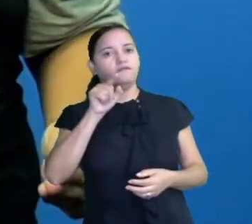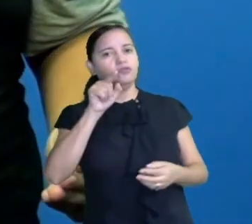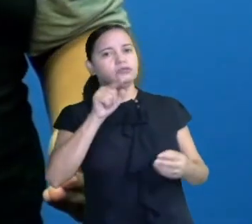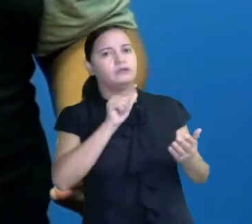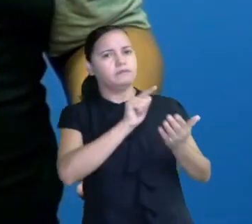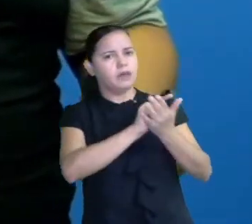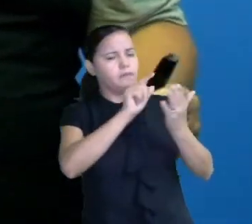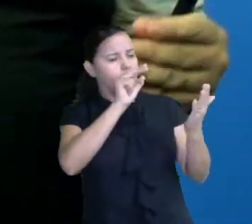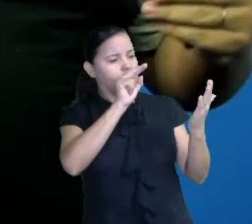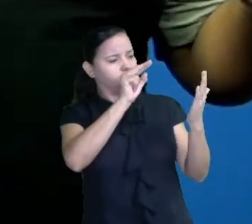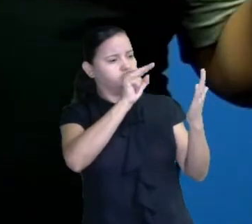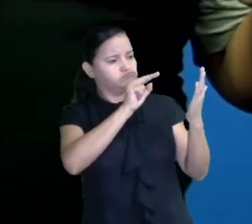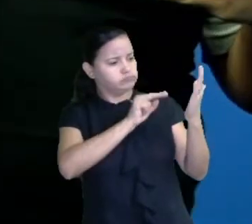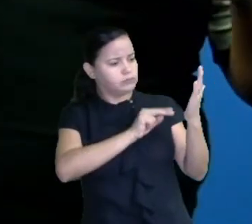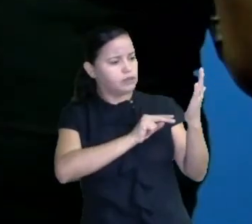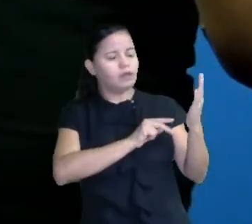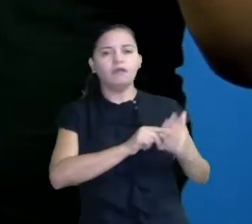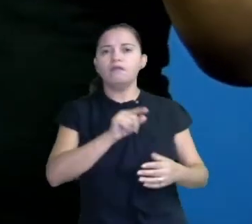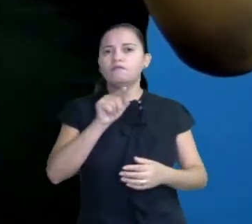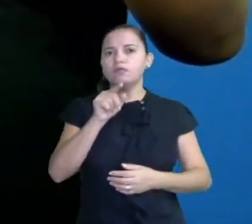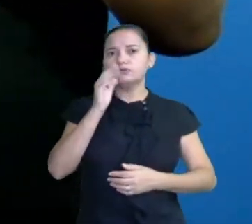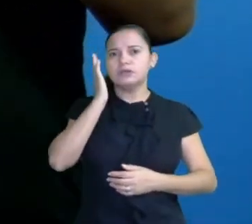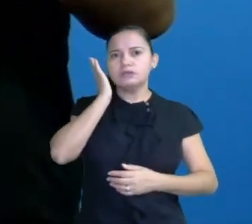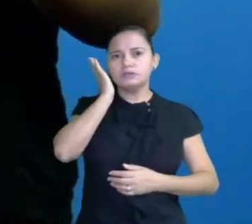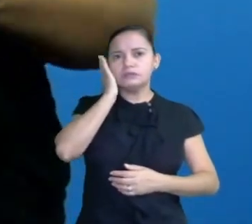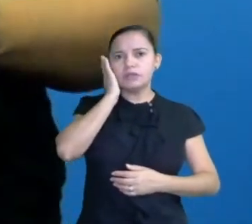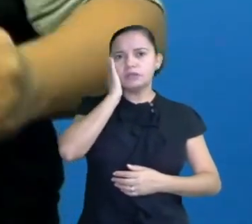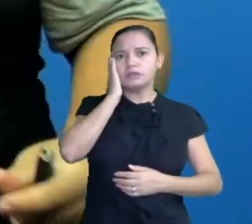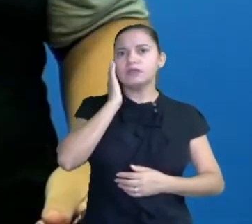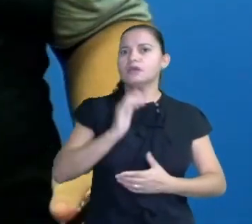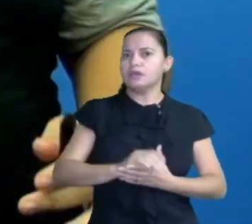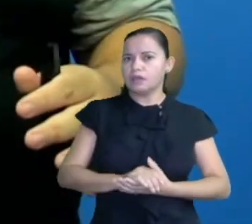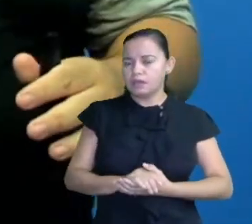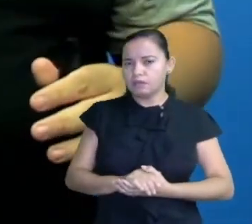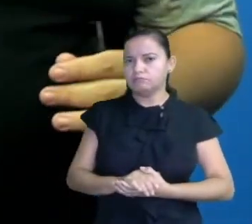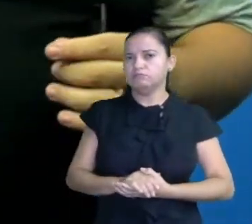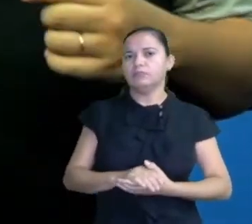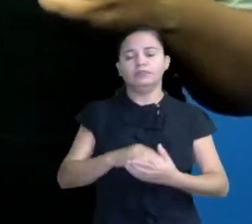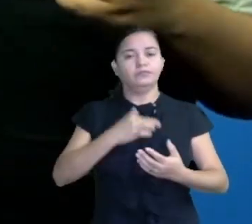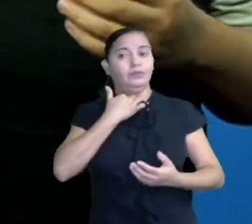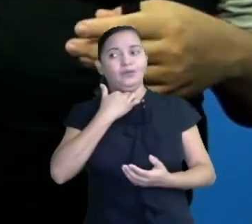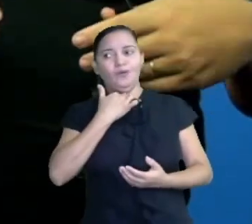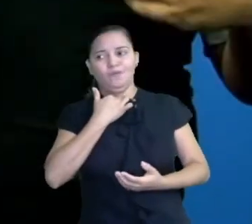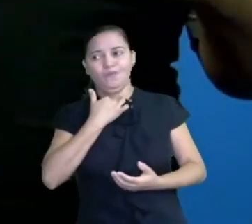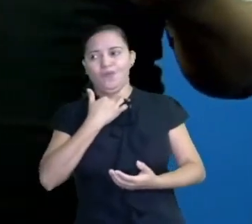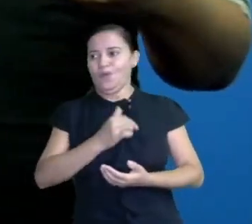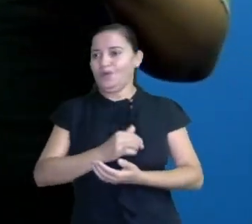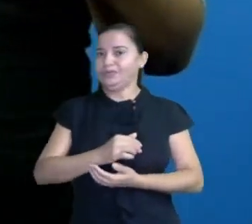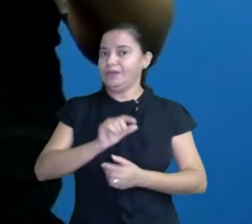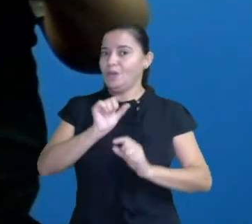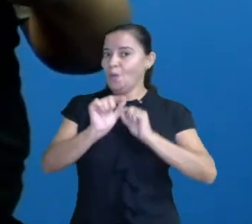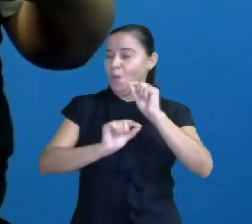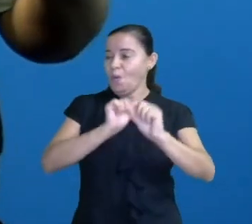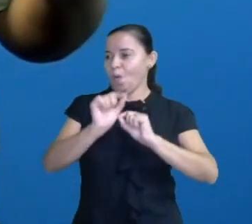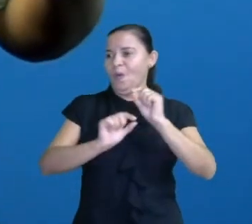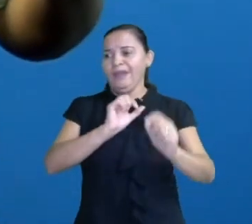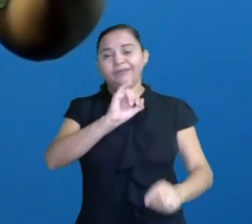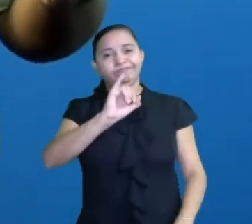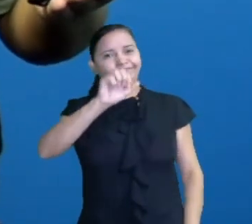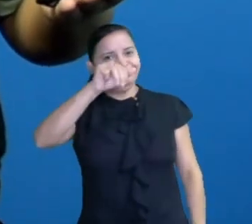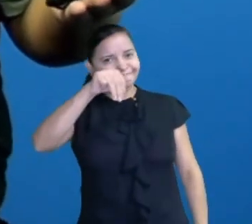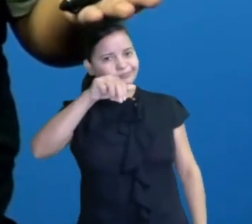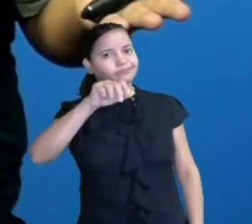bem explícito para que você venha montar de maneira correta. Ele não pode ser, no caso,